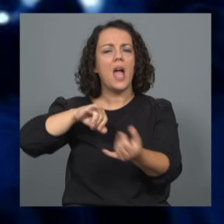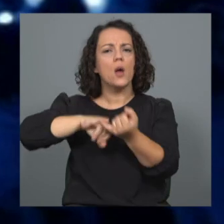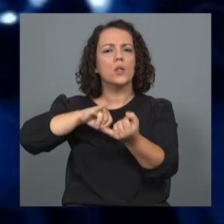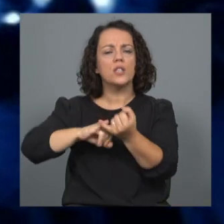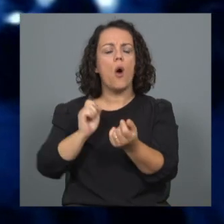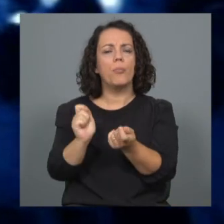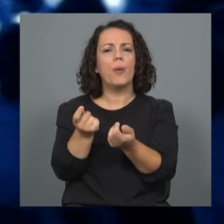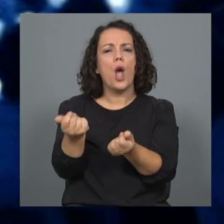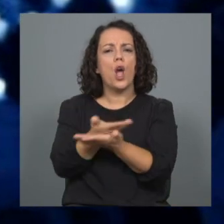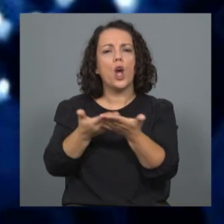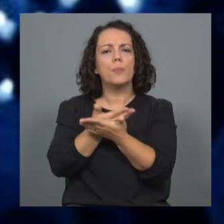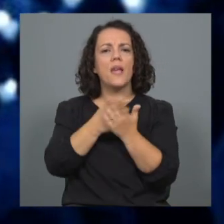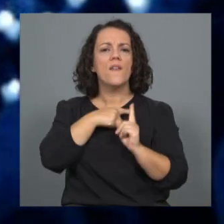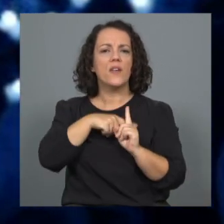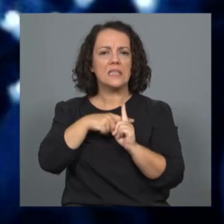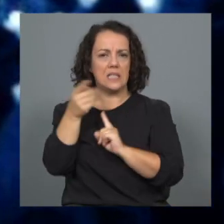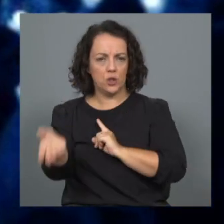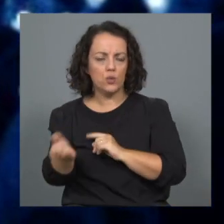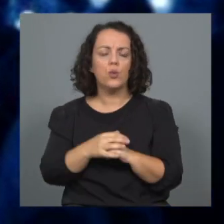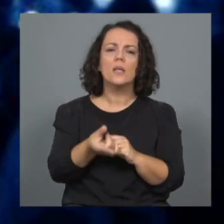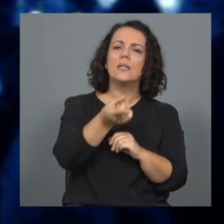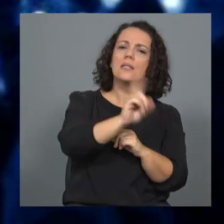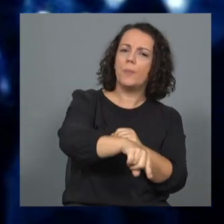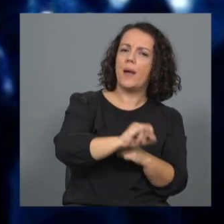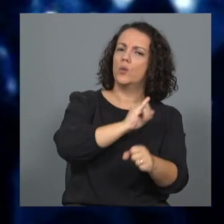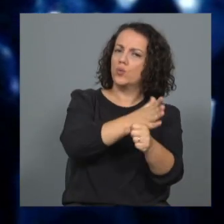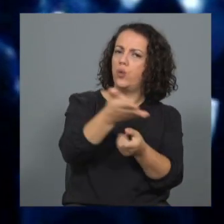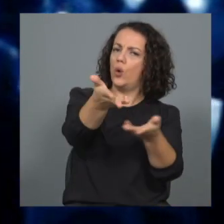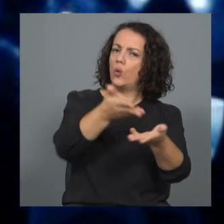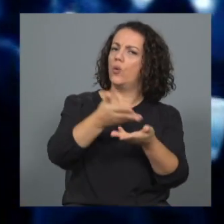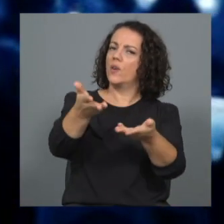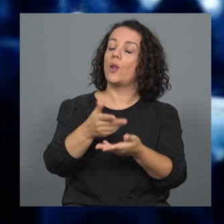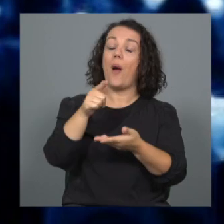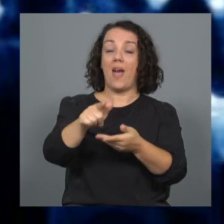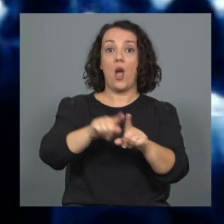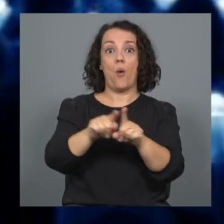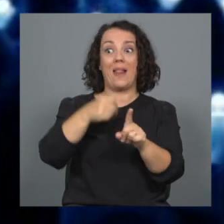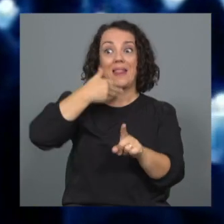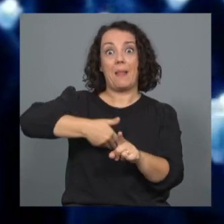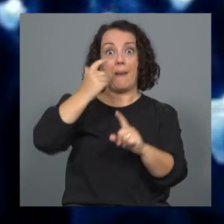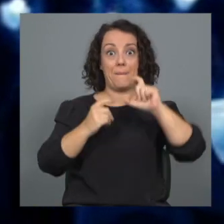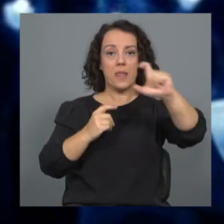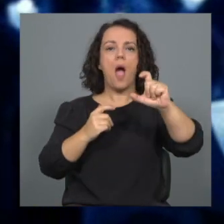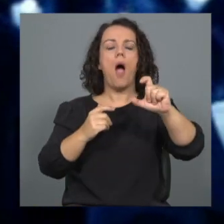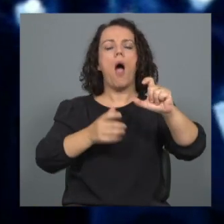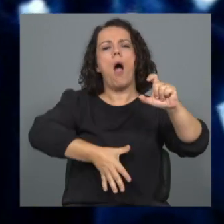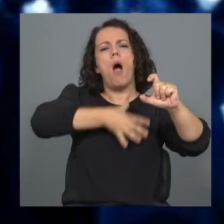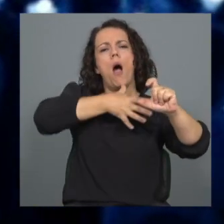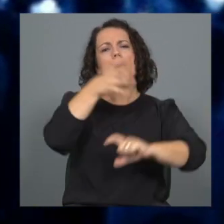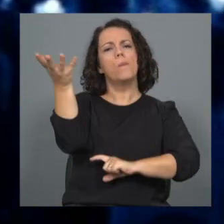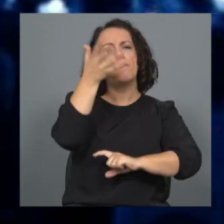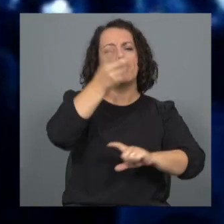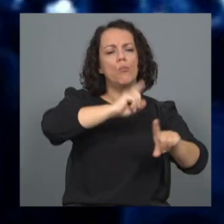da Silva, ou seja, vai ser um momento para o enquadramento do grande tema que nos traz ali, esta questão da